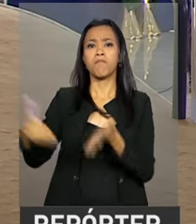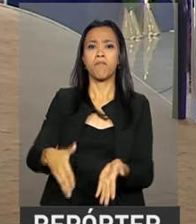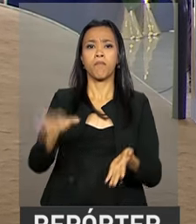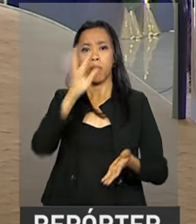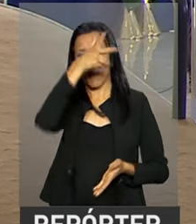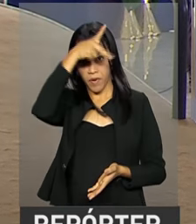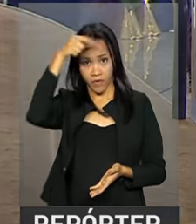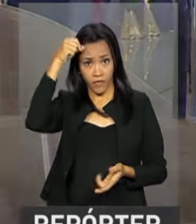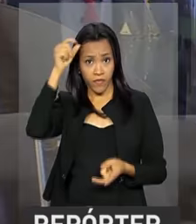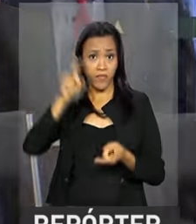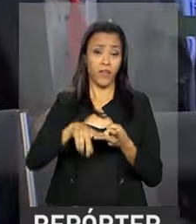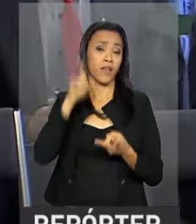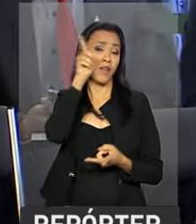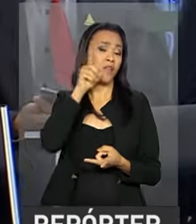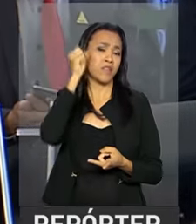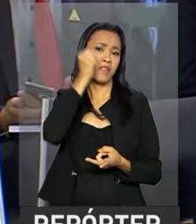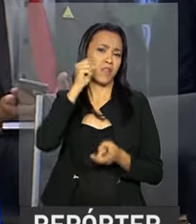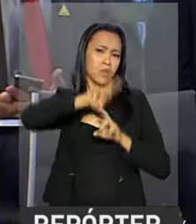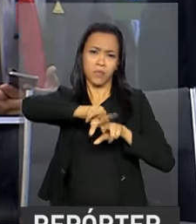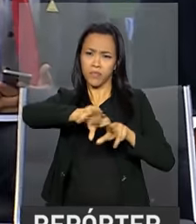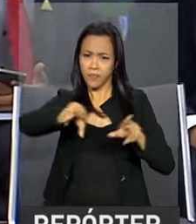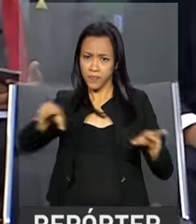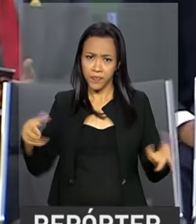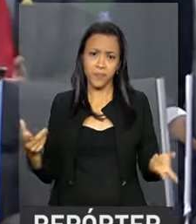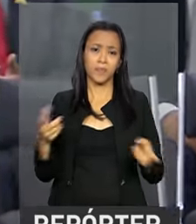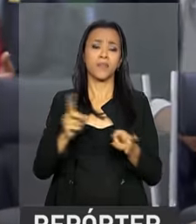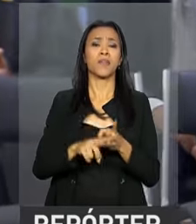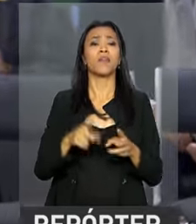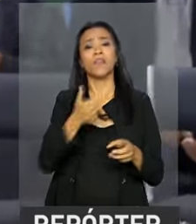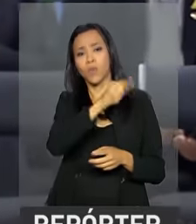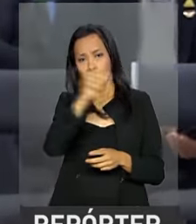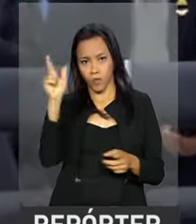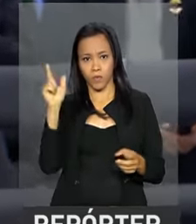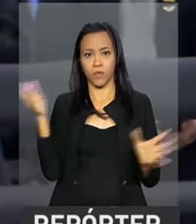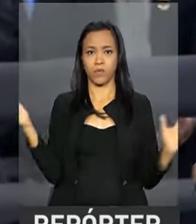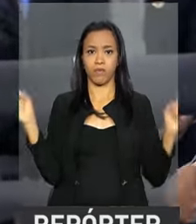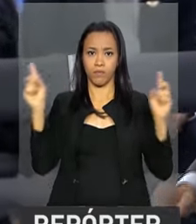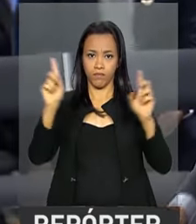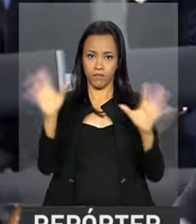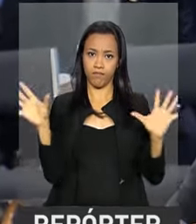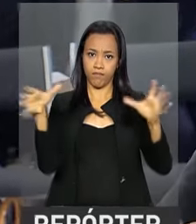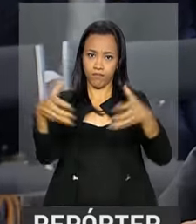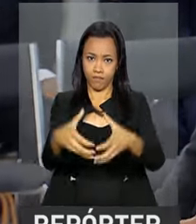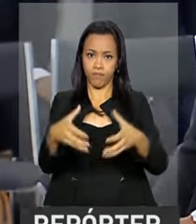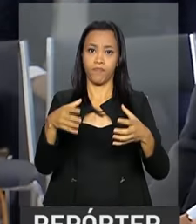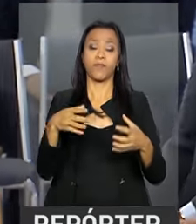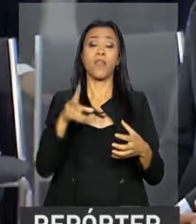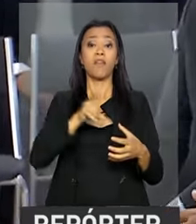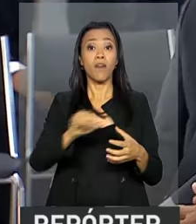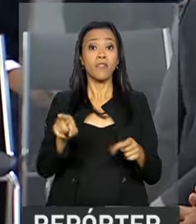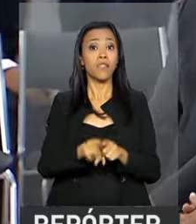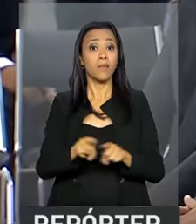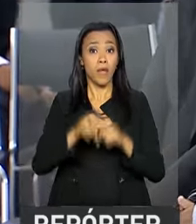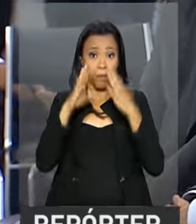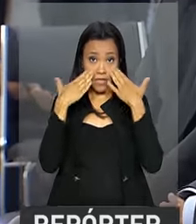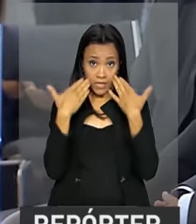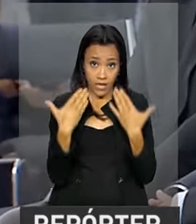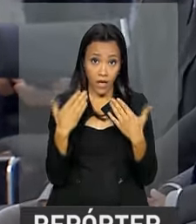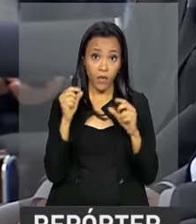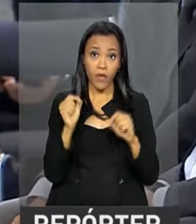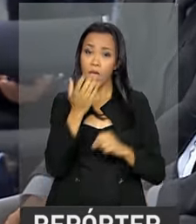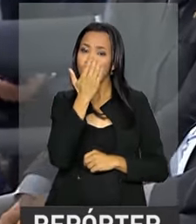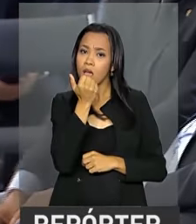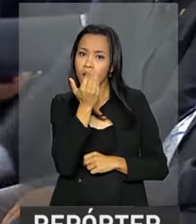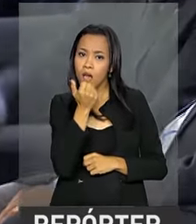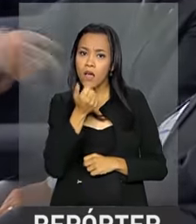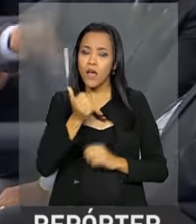educadores, parlamentares e outras autoridades. Também nessa cerimônia vai ser apresentada uma merenda que é servida em